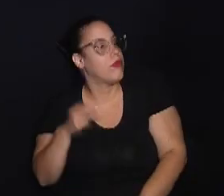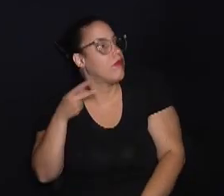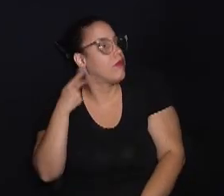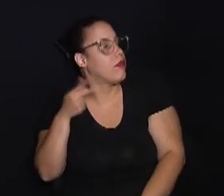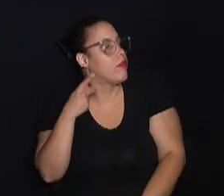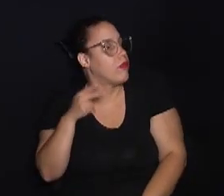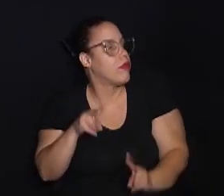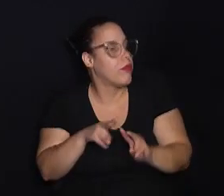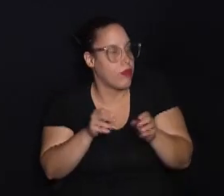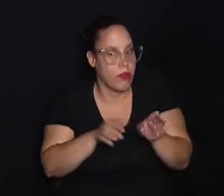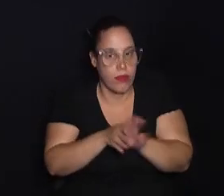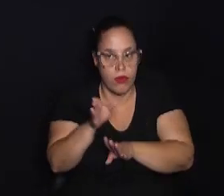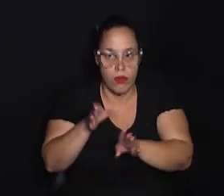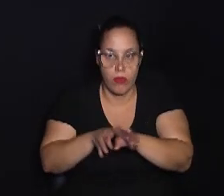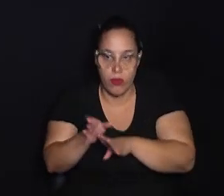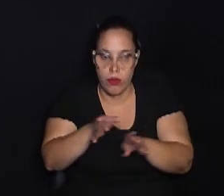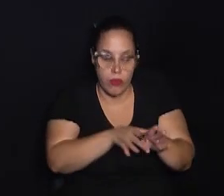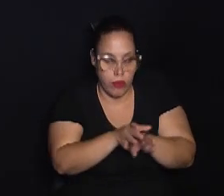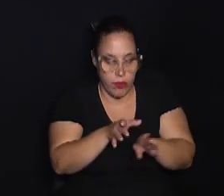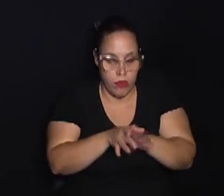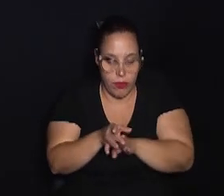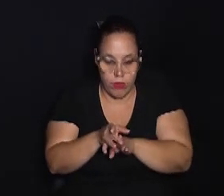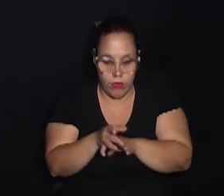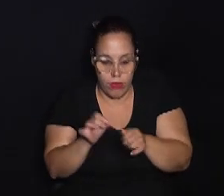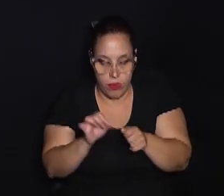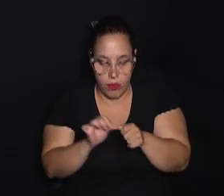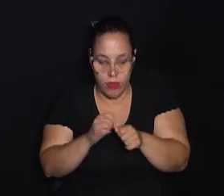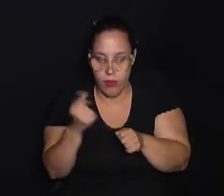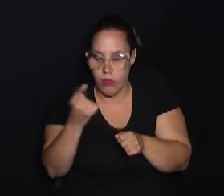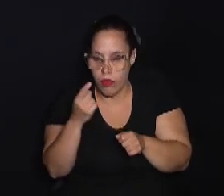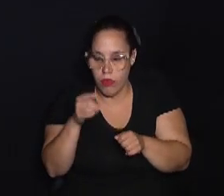sobre algumas indicações da senhora, né? A senhora fez uma que